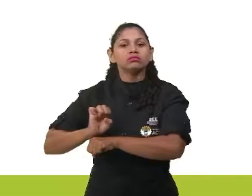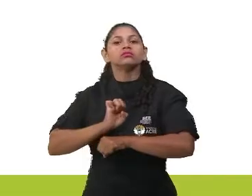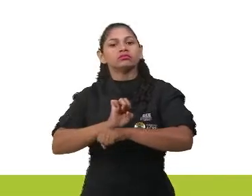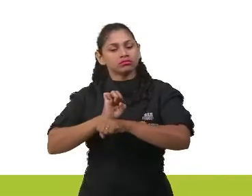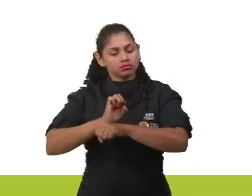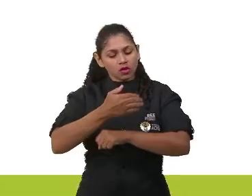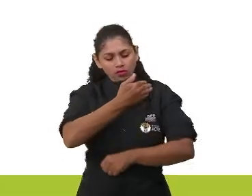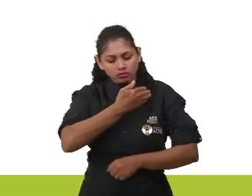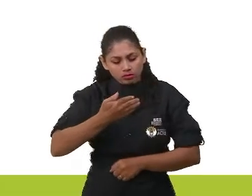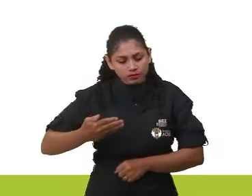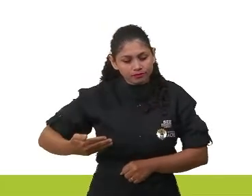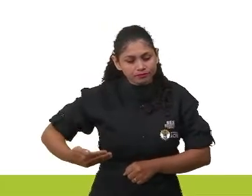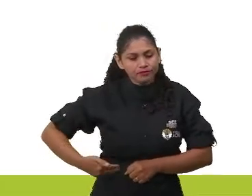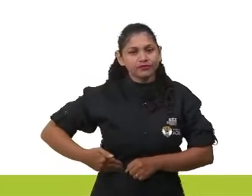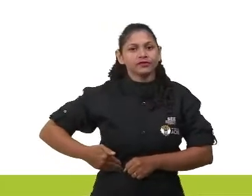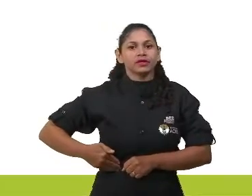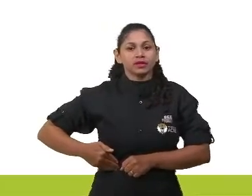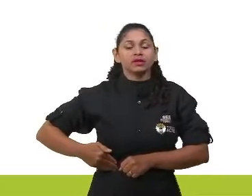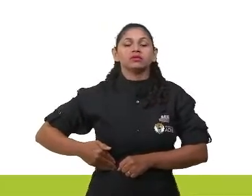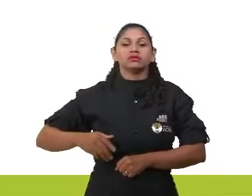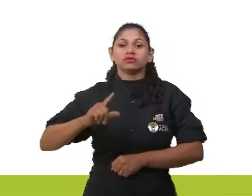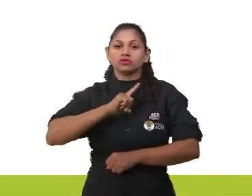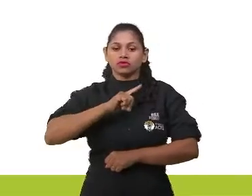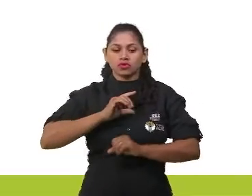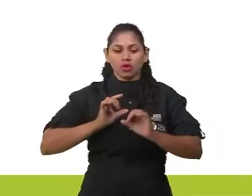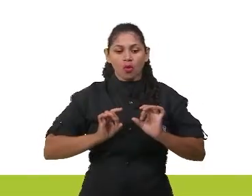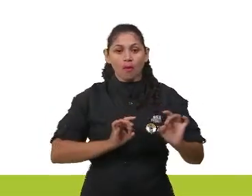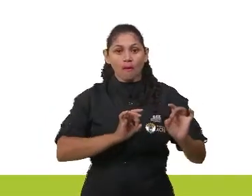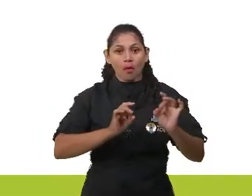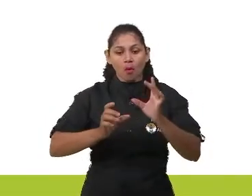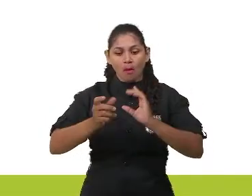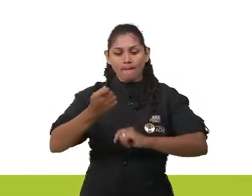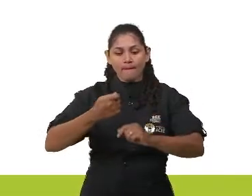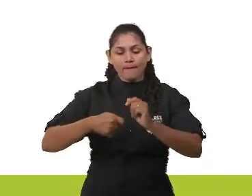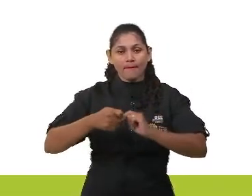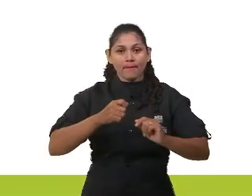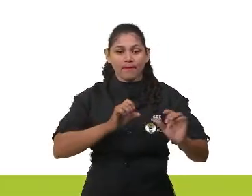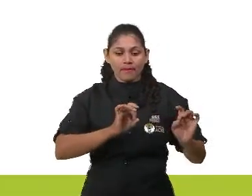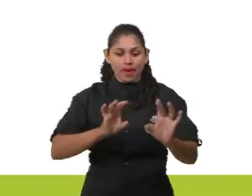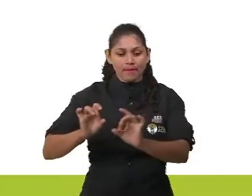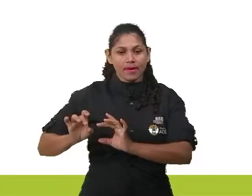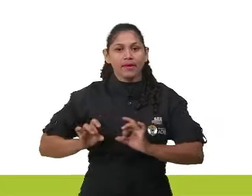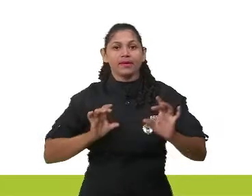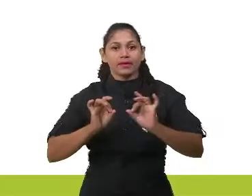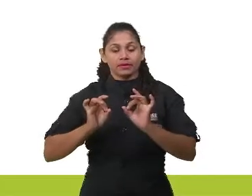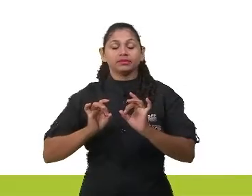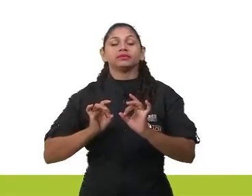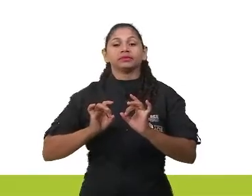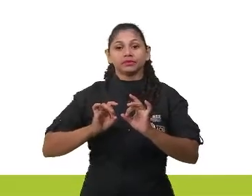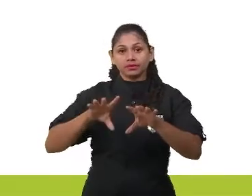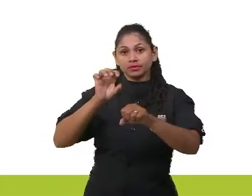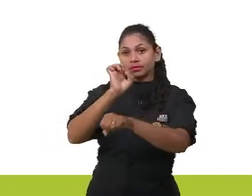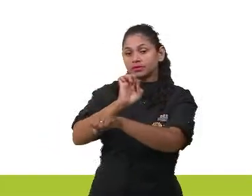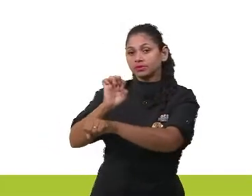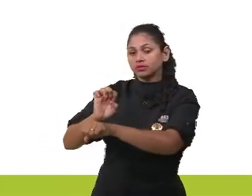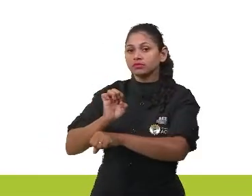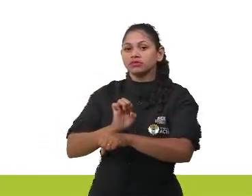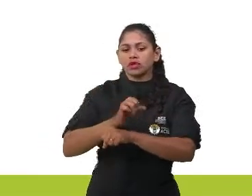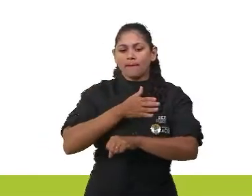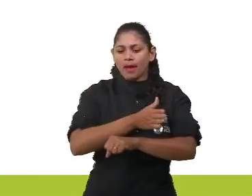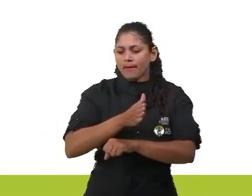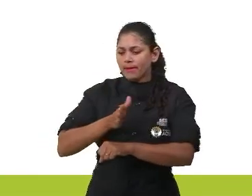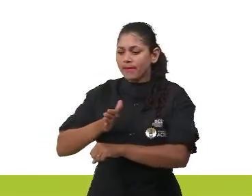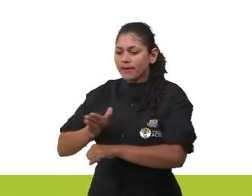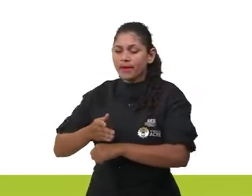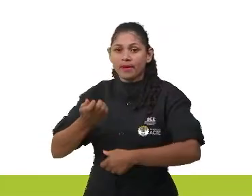Antigo Regime, vigorava o mercantilismo, que era um conjunto de normas econômicas onde o Estado organizava e intervia na economia. Então, o